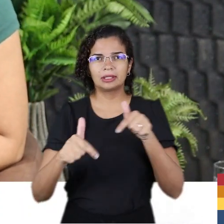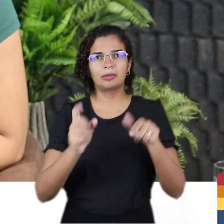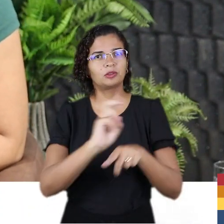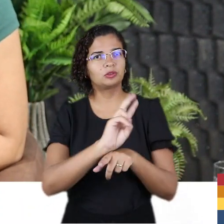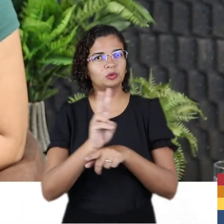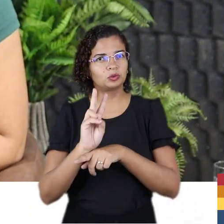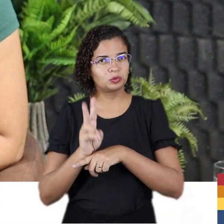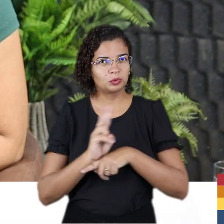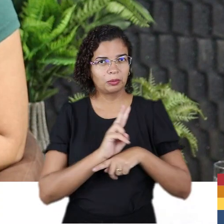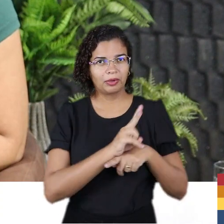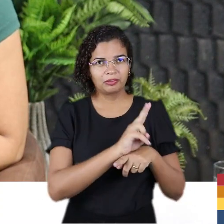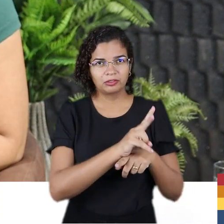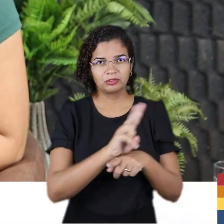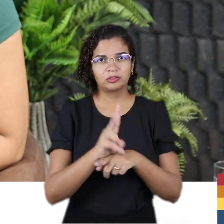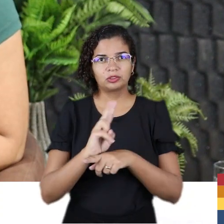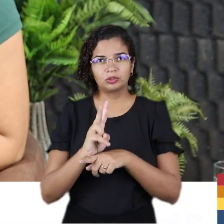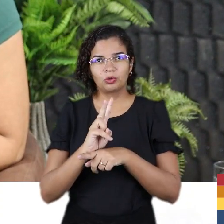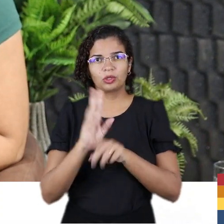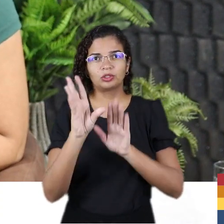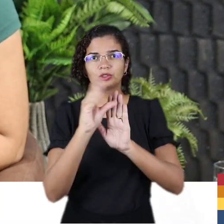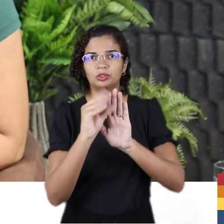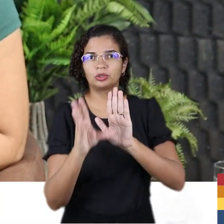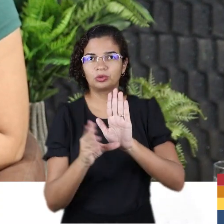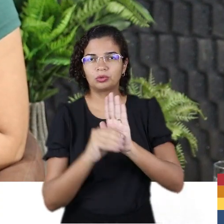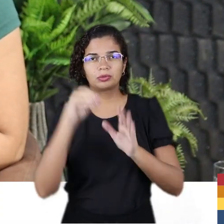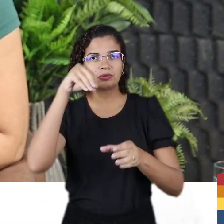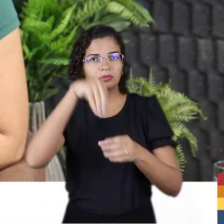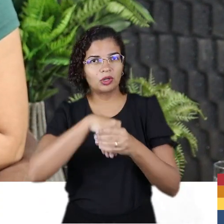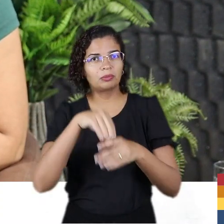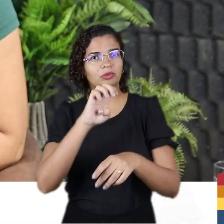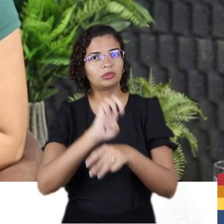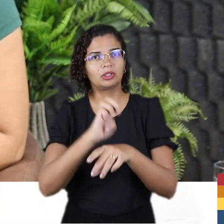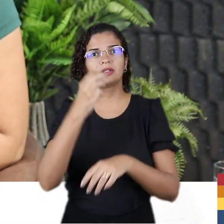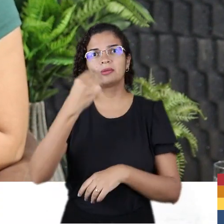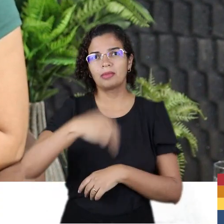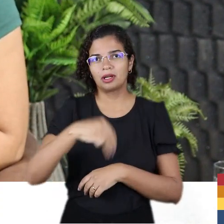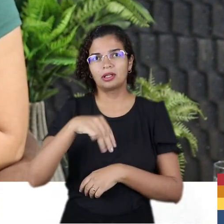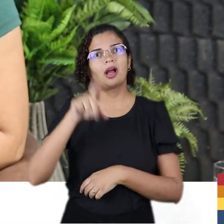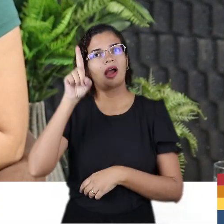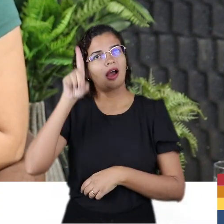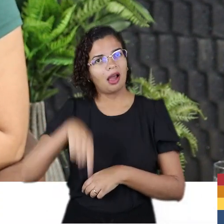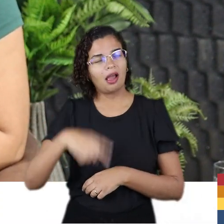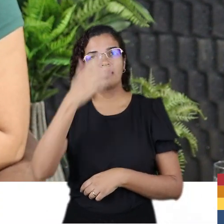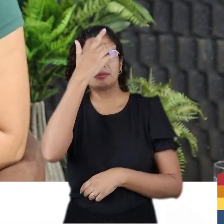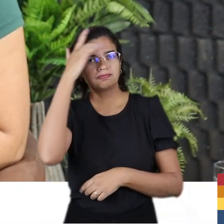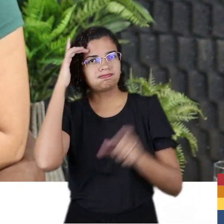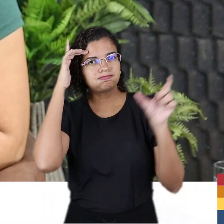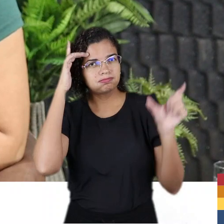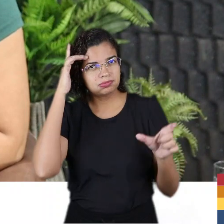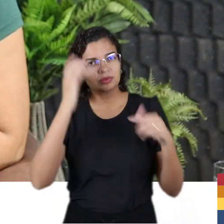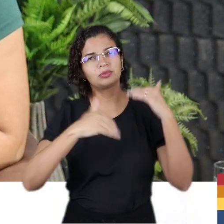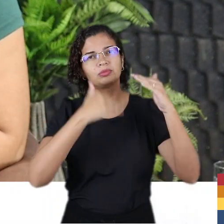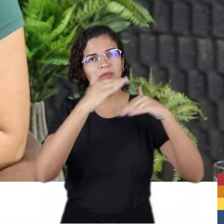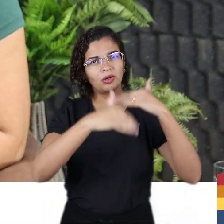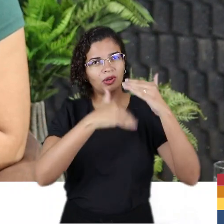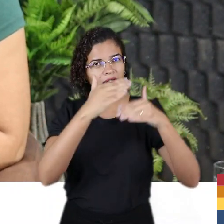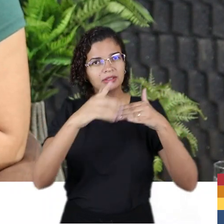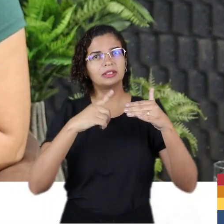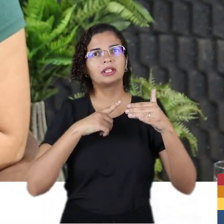de currículo do estado do Maranhão, né? Então é alguém que está nesse processo, né? De forma muito